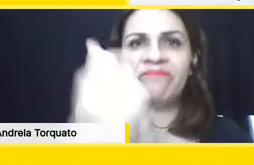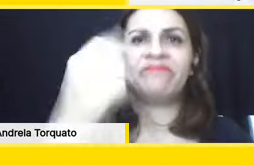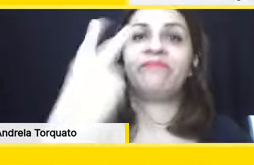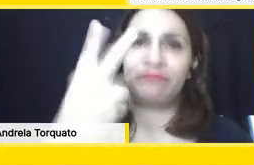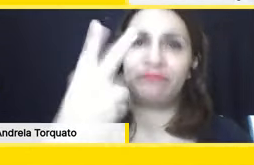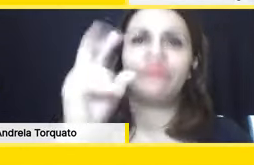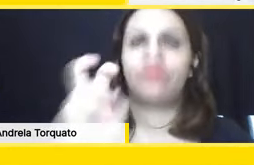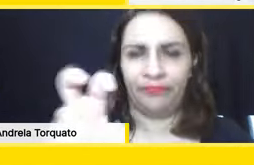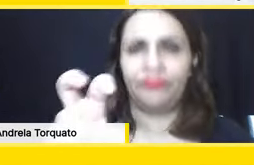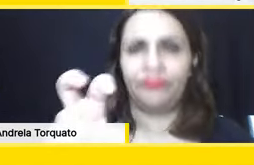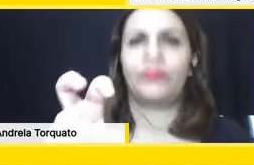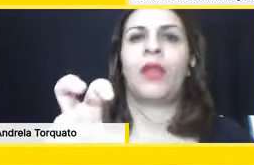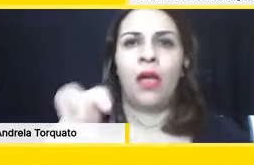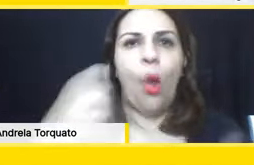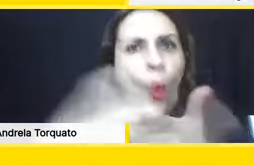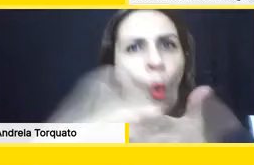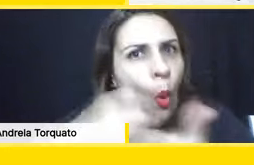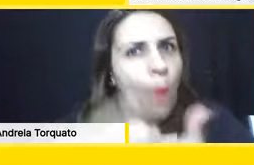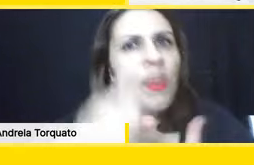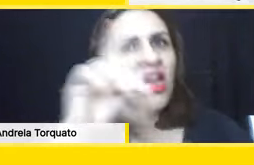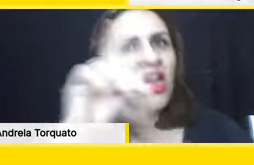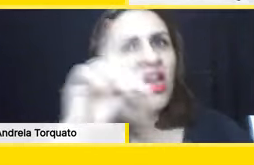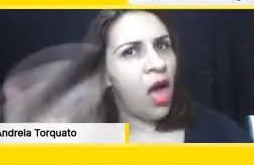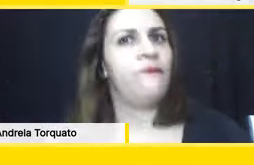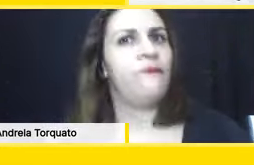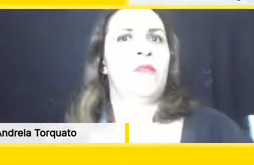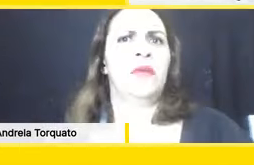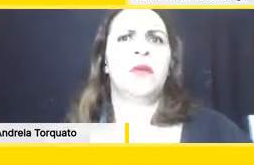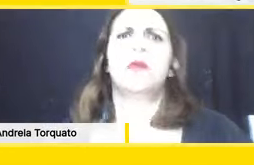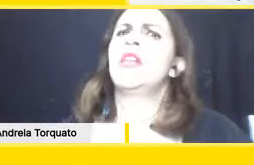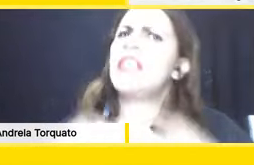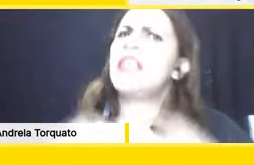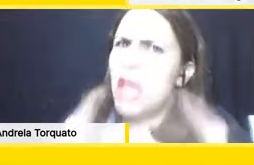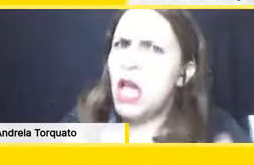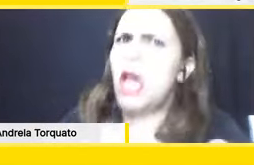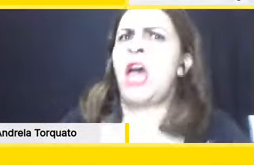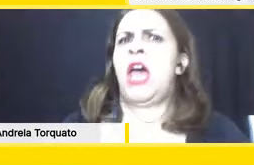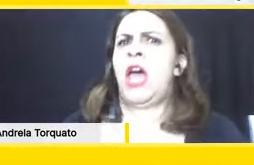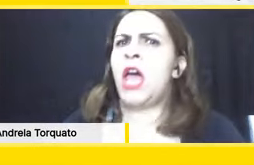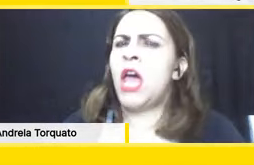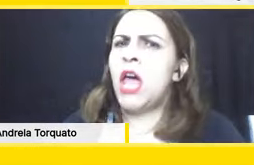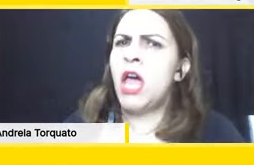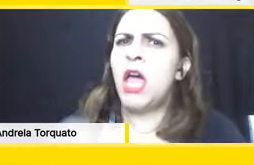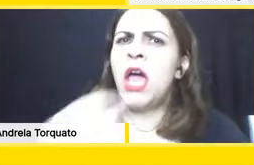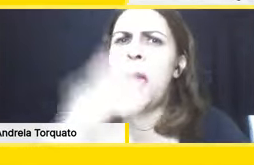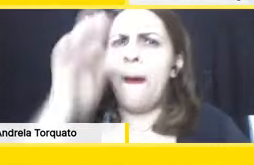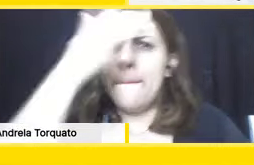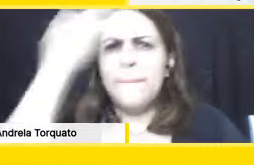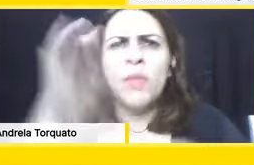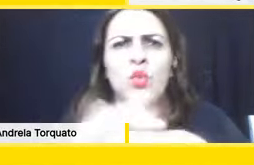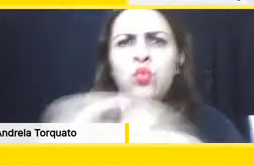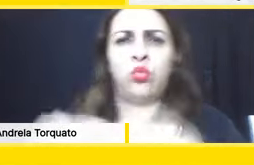5.625, que é a lei que obriga o Distrito Federal a fornecer aos pacientes com epilepsia o